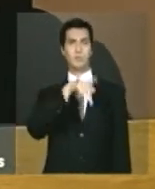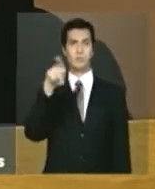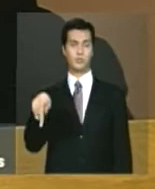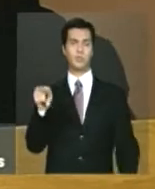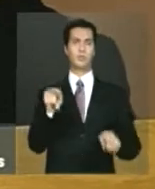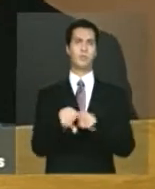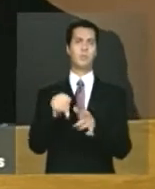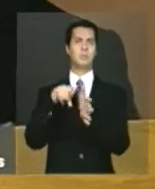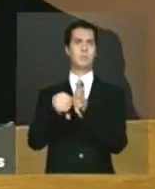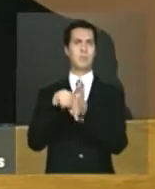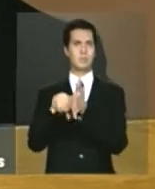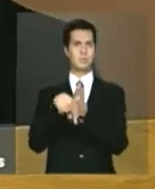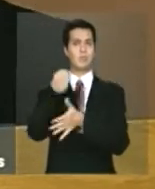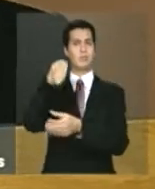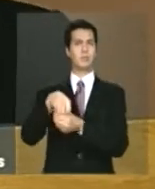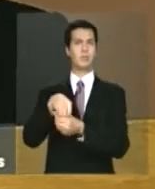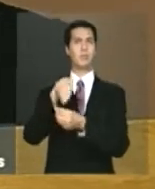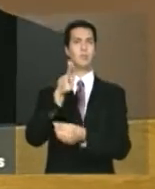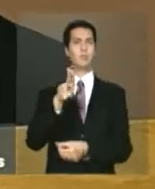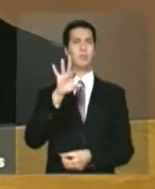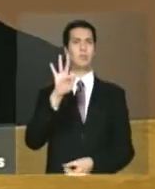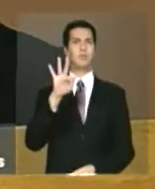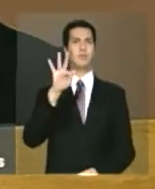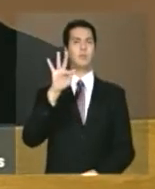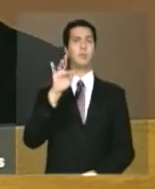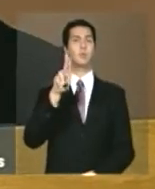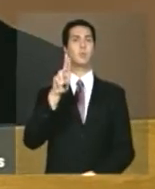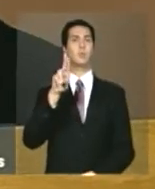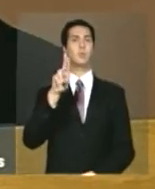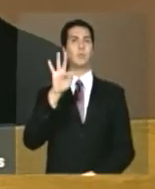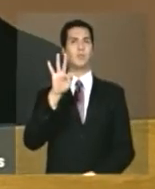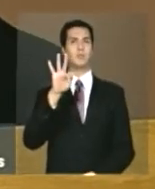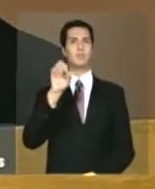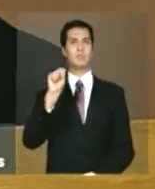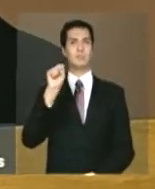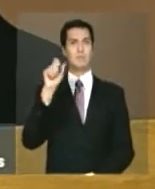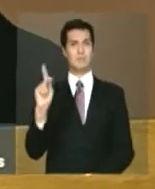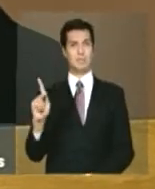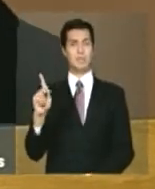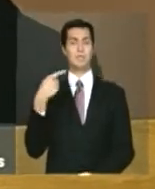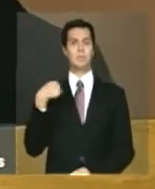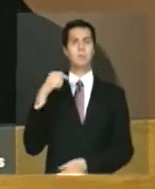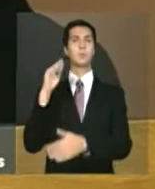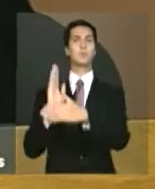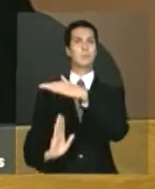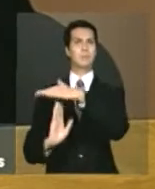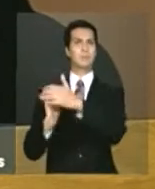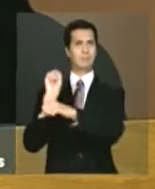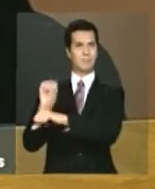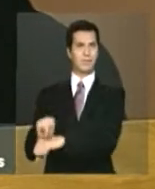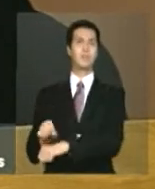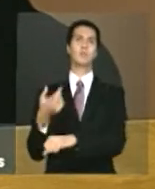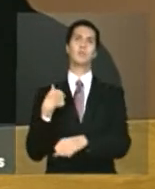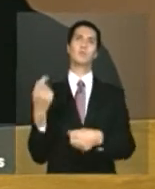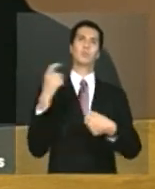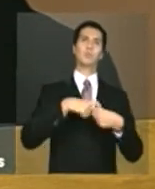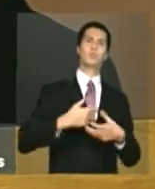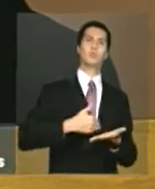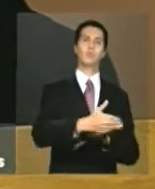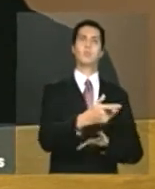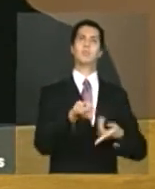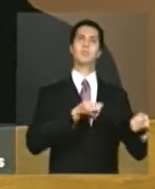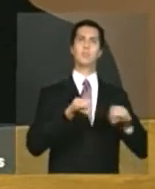pesquisadora da Universidade Federal de São Paulo para entrar neste mundo desafiante da